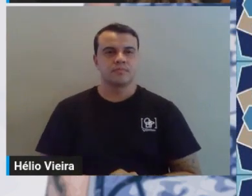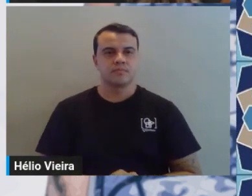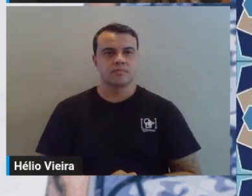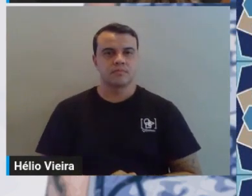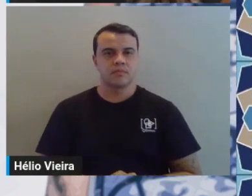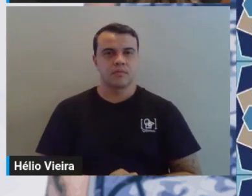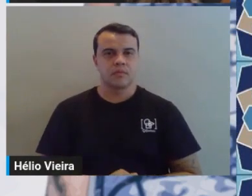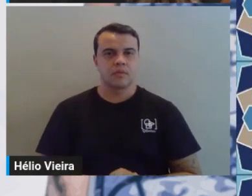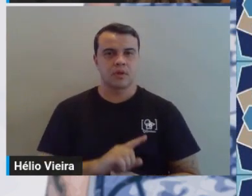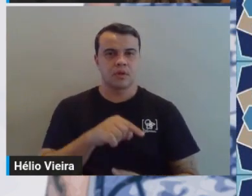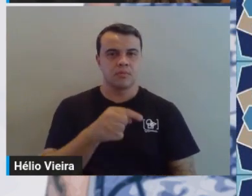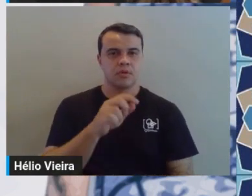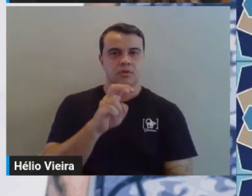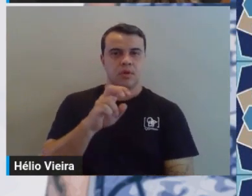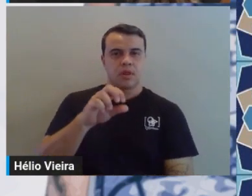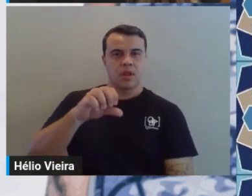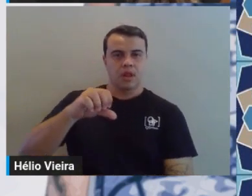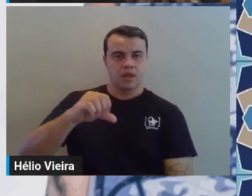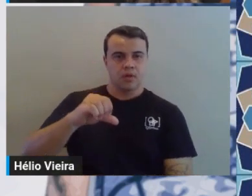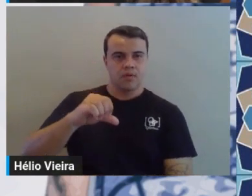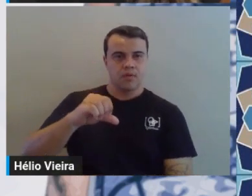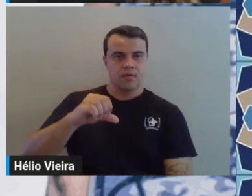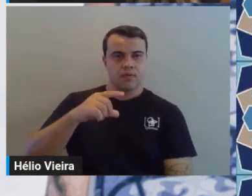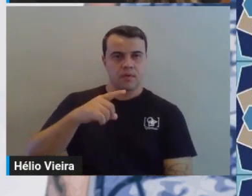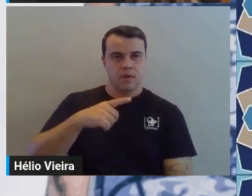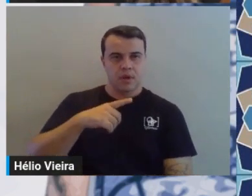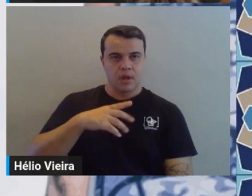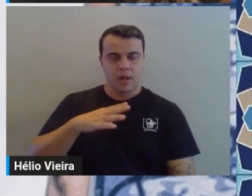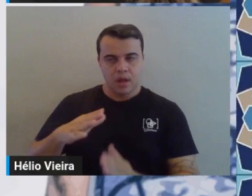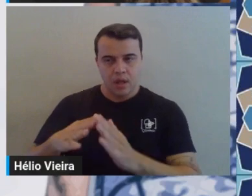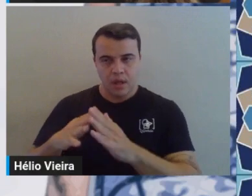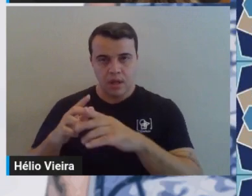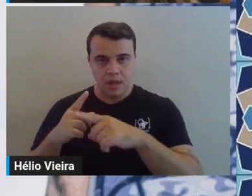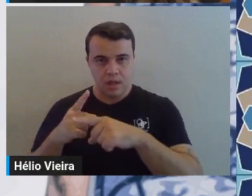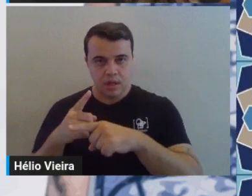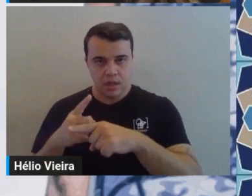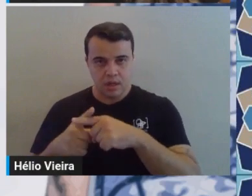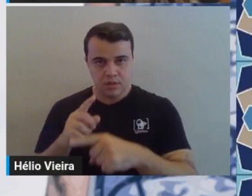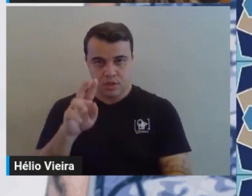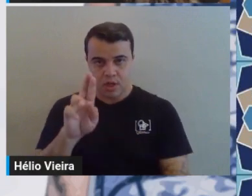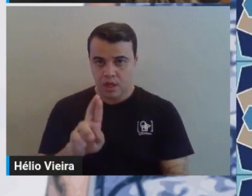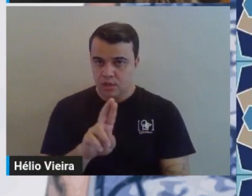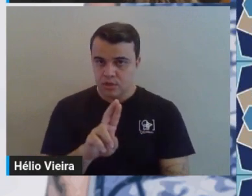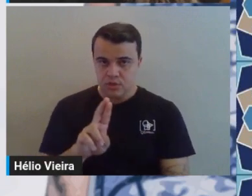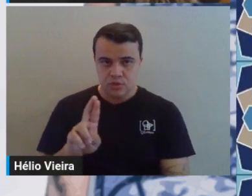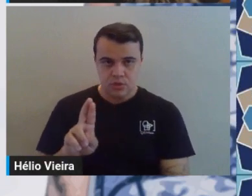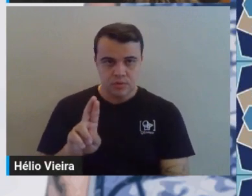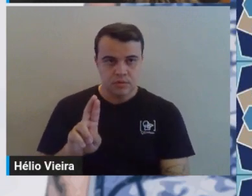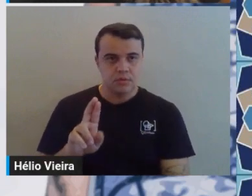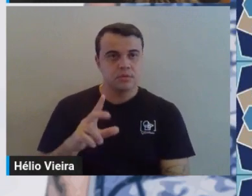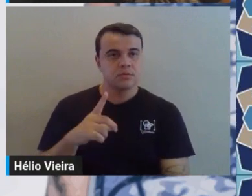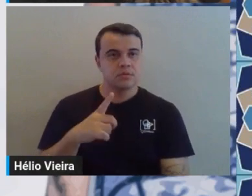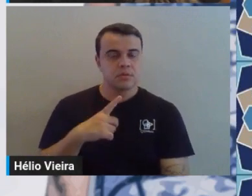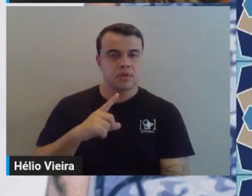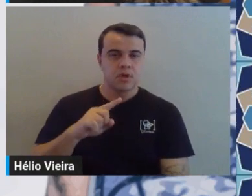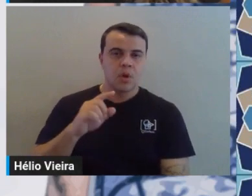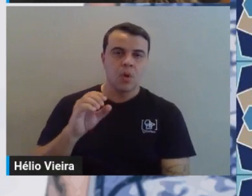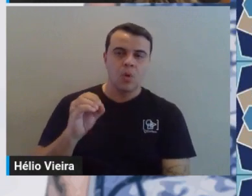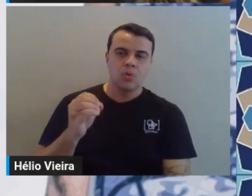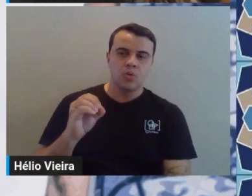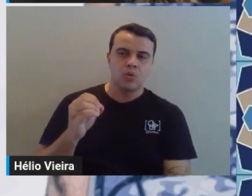Em 59, ela foi consagrada religiosa, e em